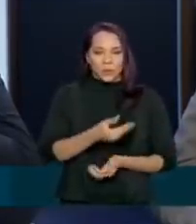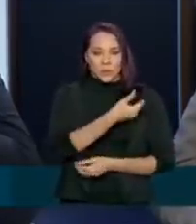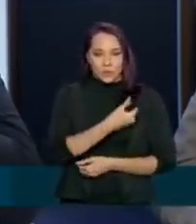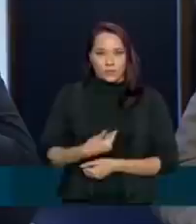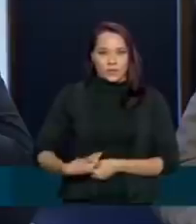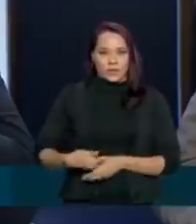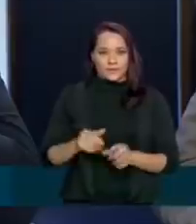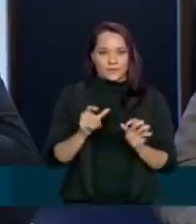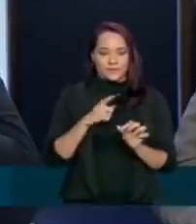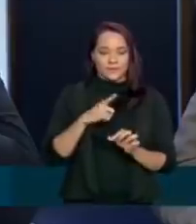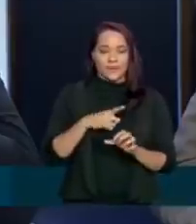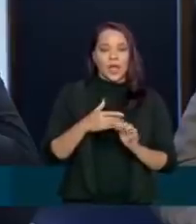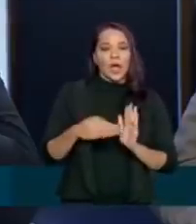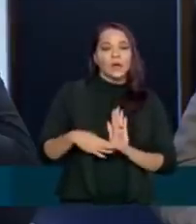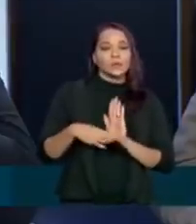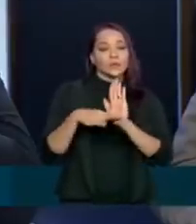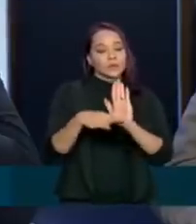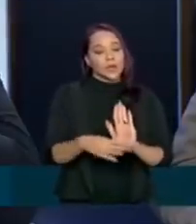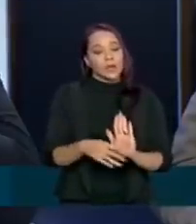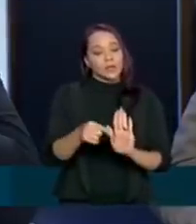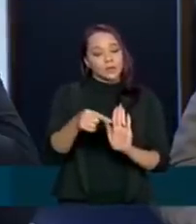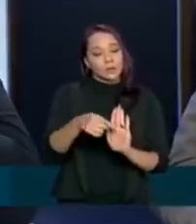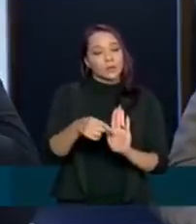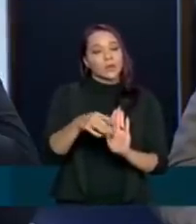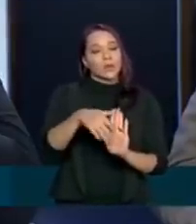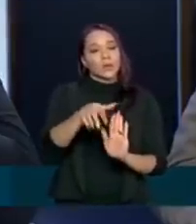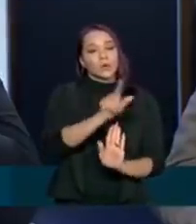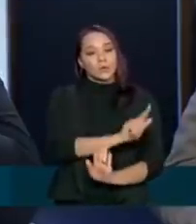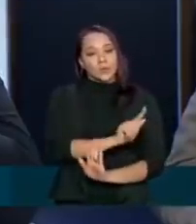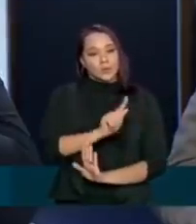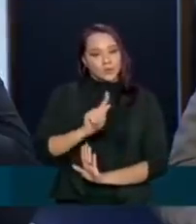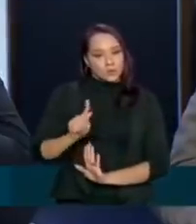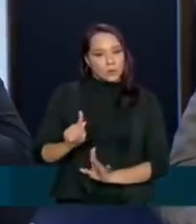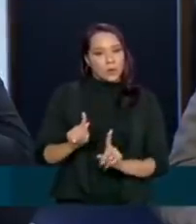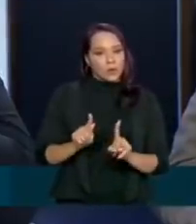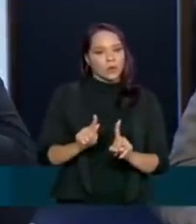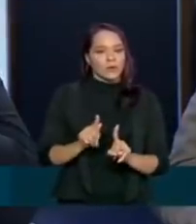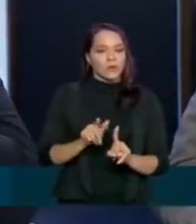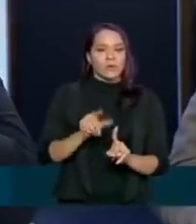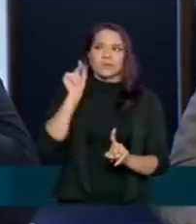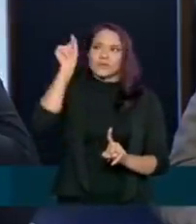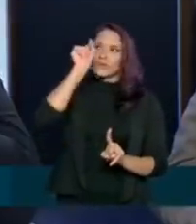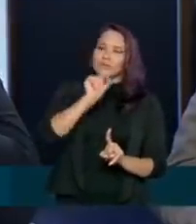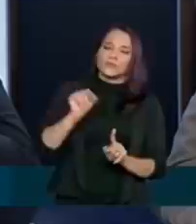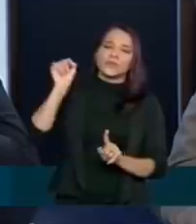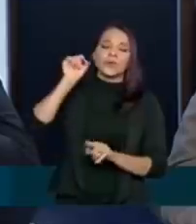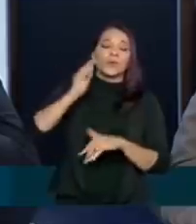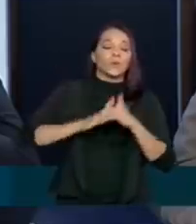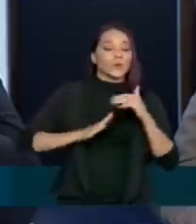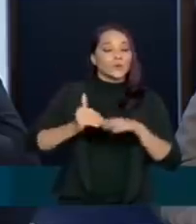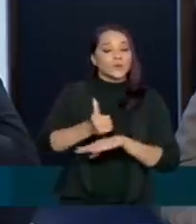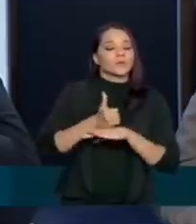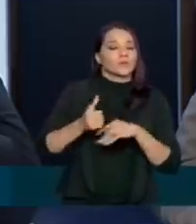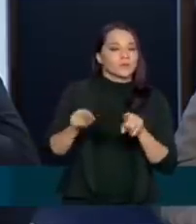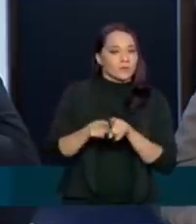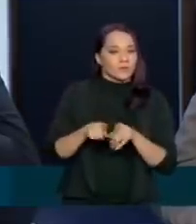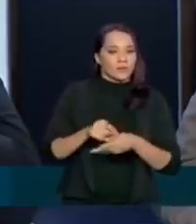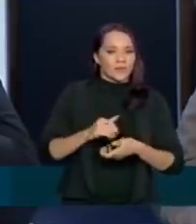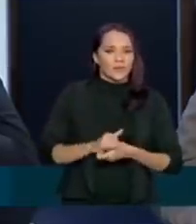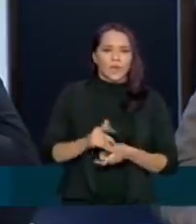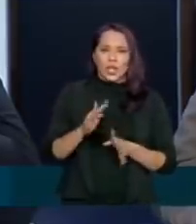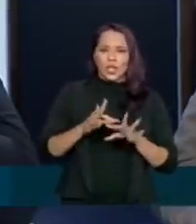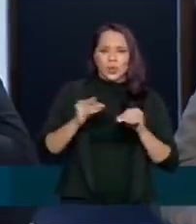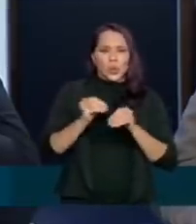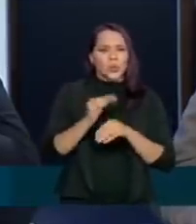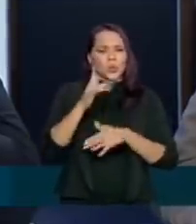tem apoiado diretamente os gestores na ponta da linha, com pessoal também. E toda a